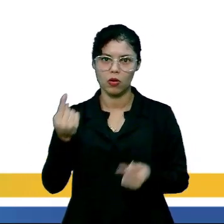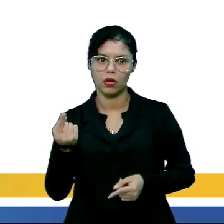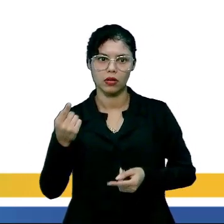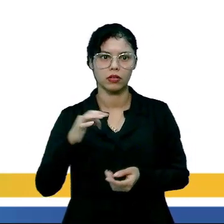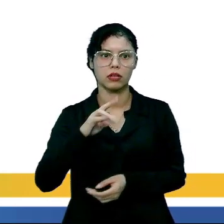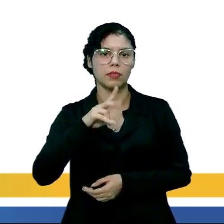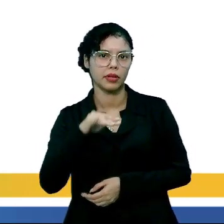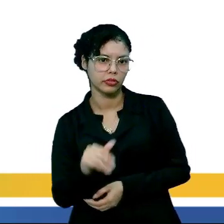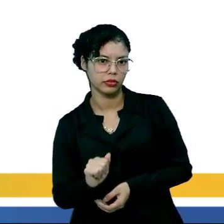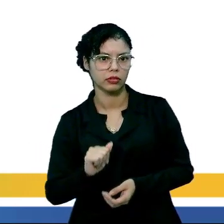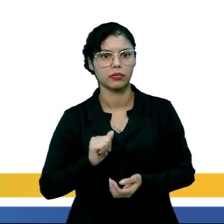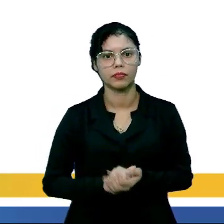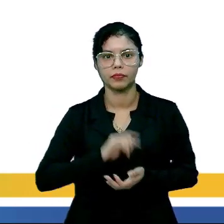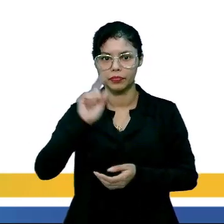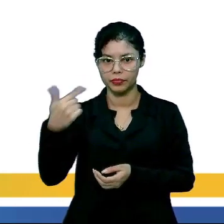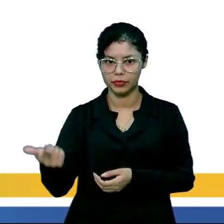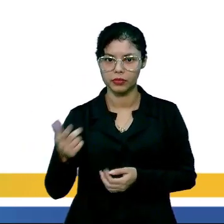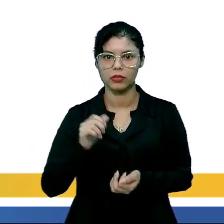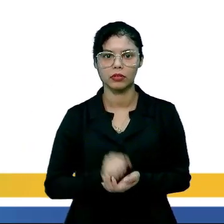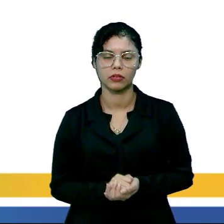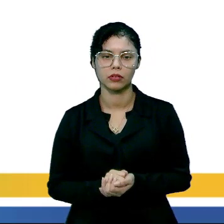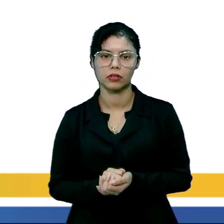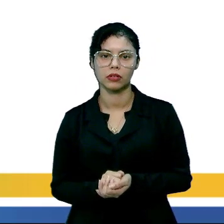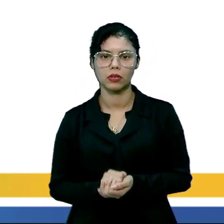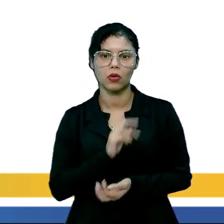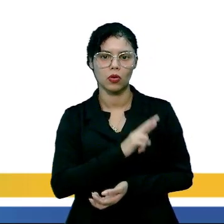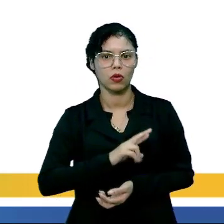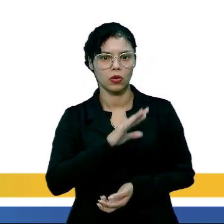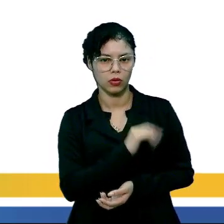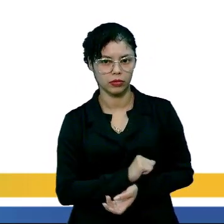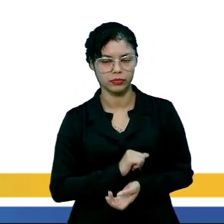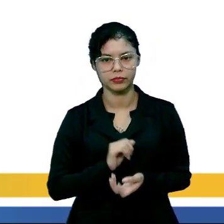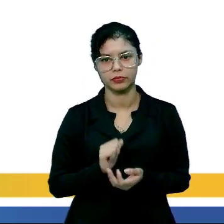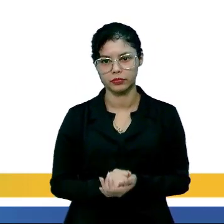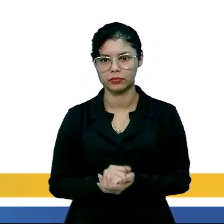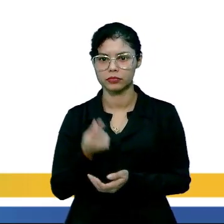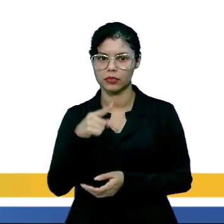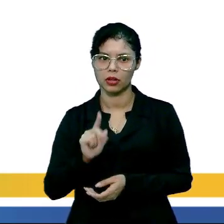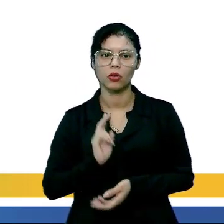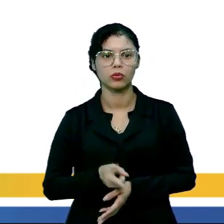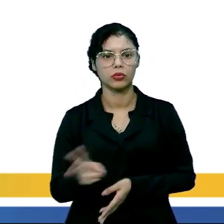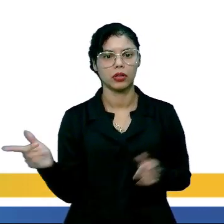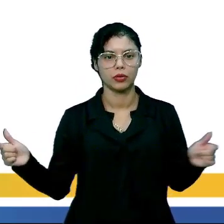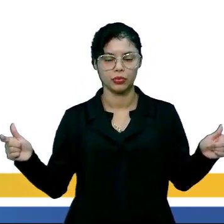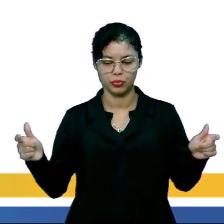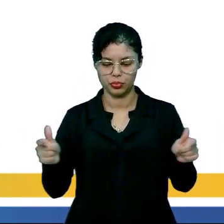outra situação dramática. Depois, as doses de romantismo